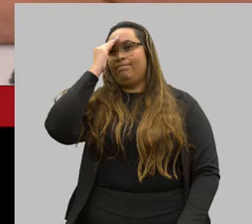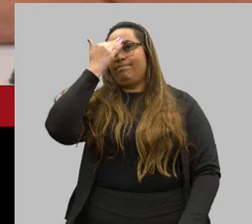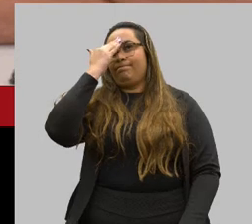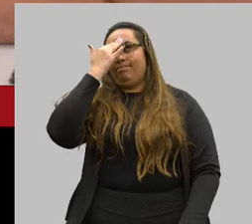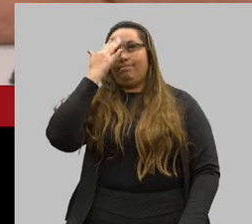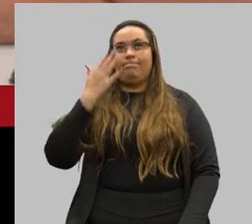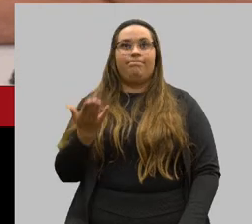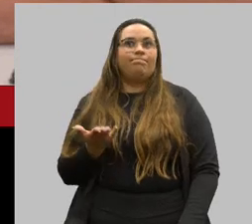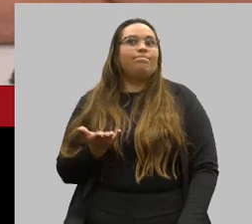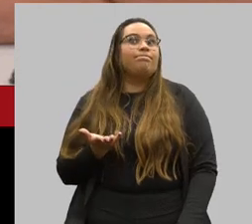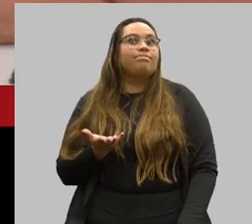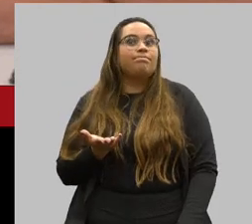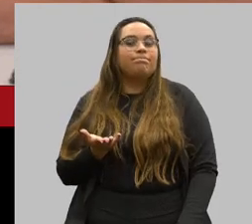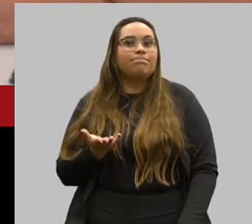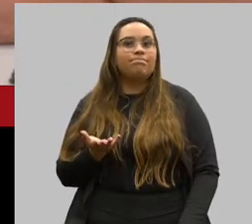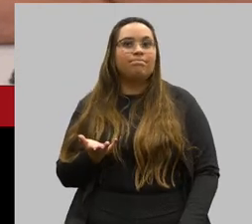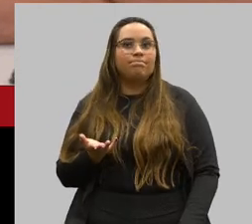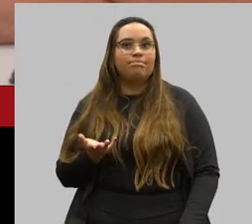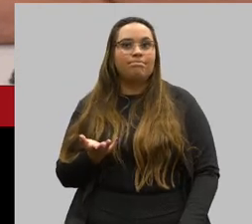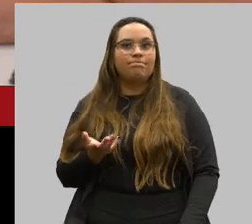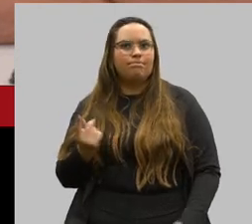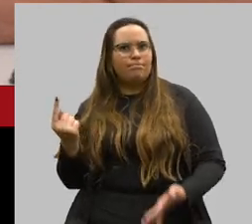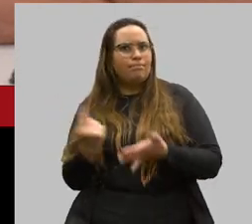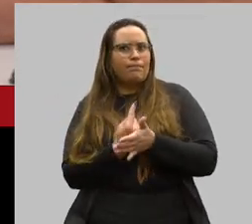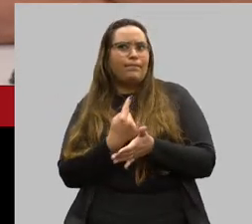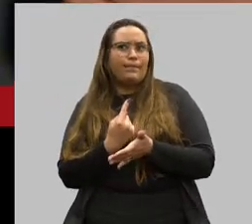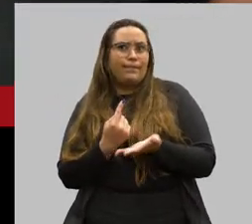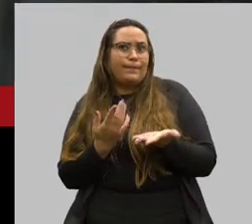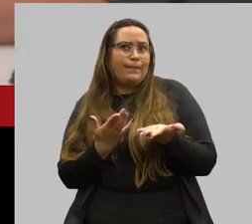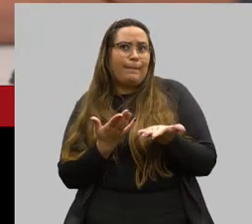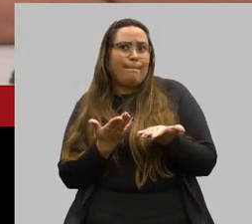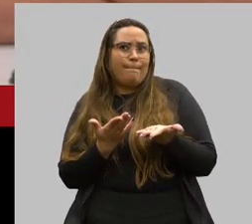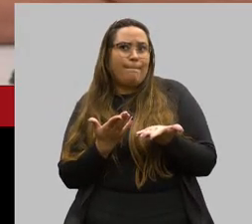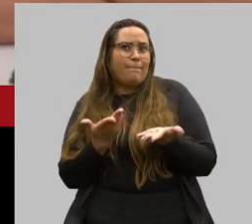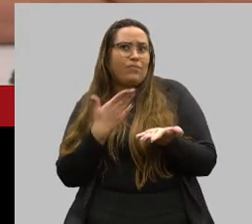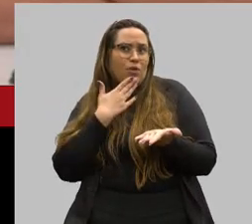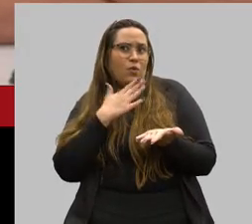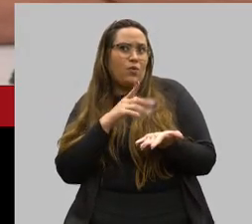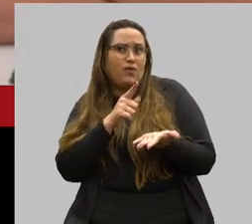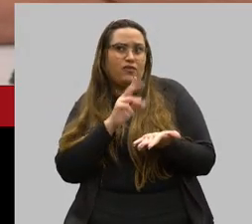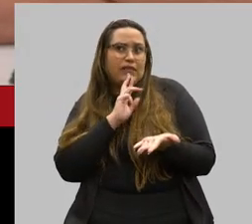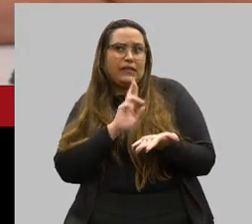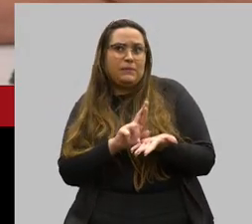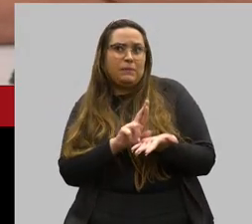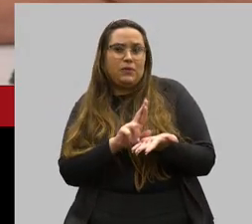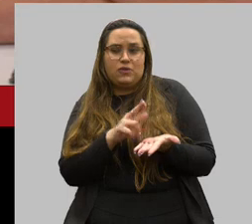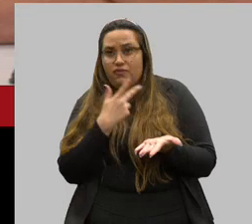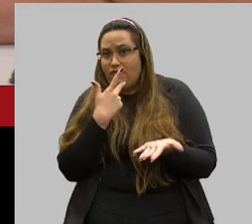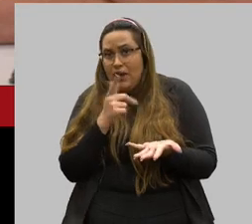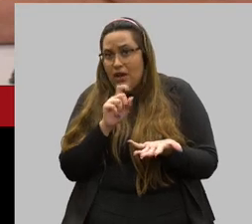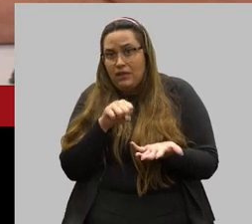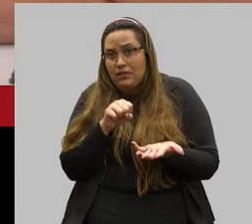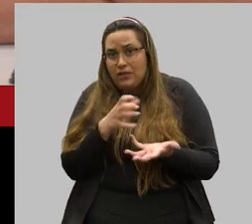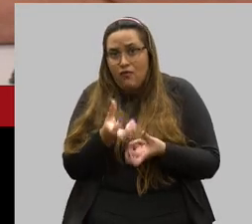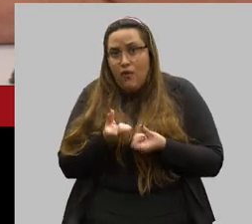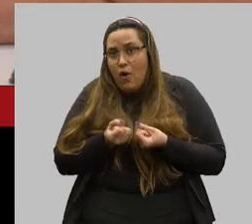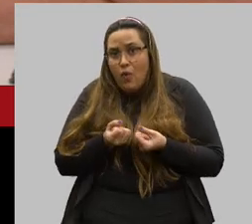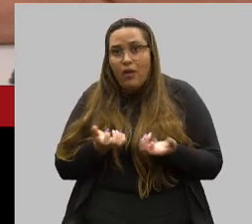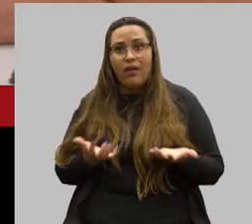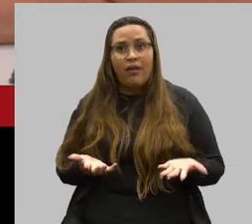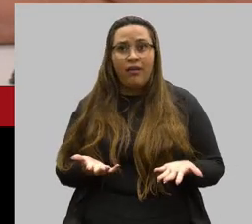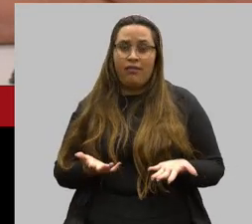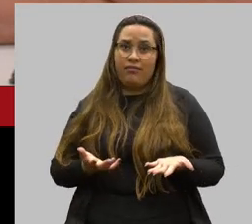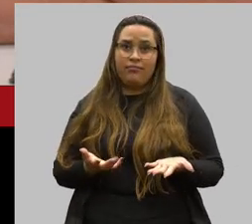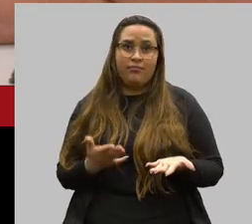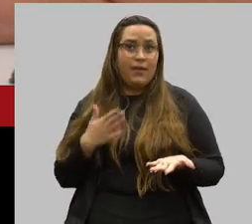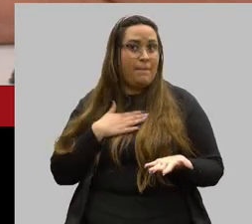dentro da Polícia Civil e eles me perguntaram deputado qual que seria a posição do Senhor falei Total acolhimento meu